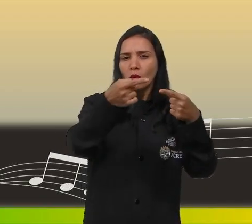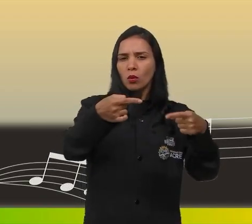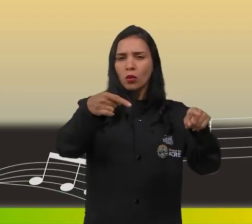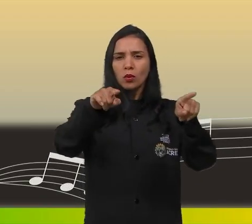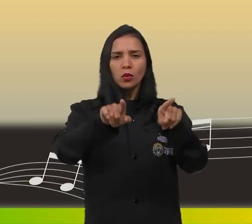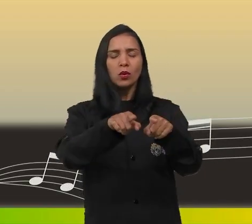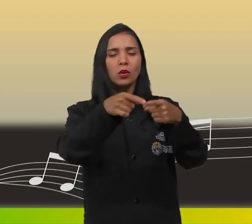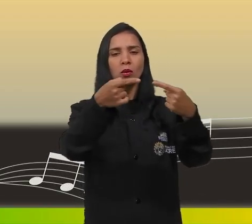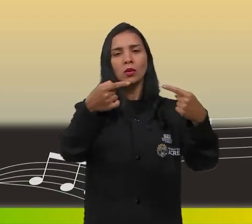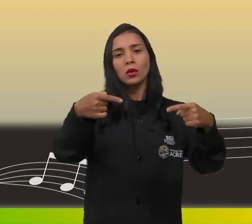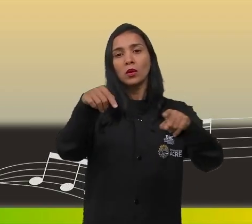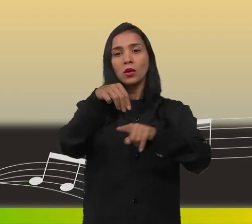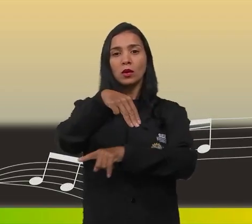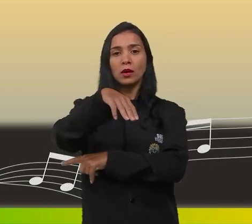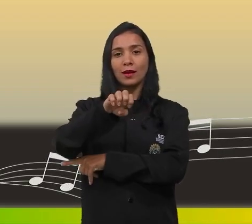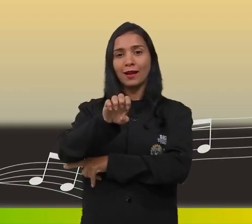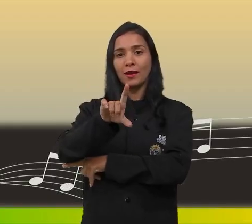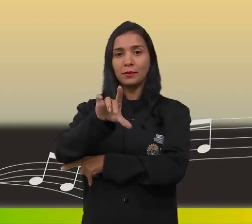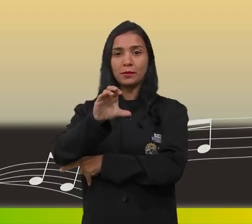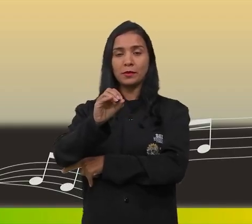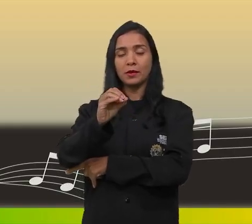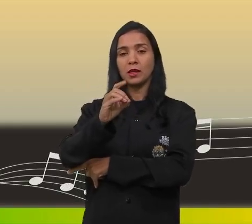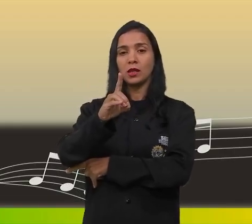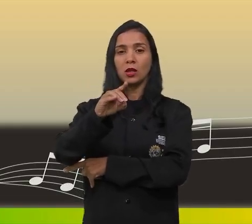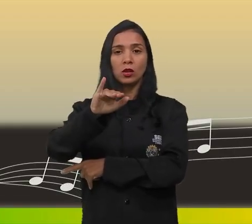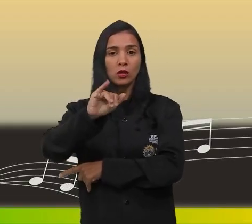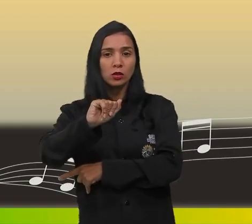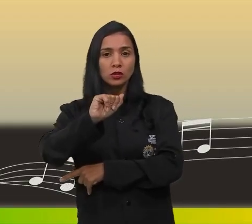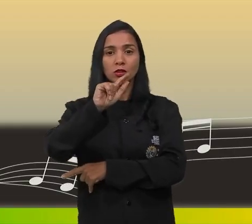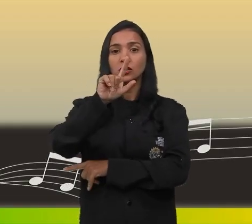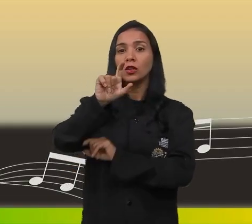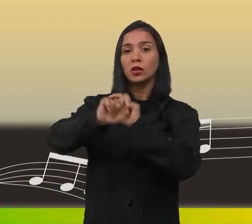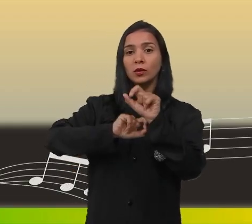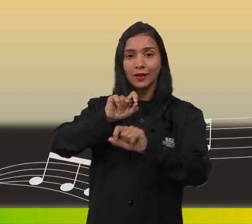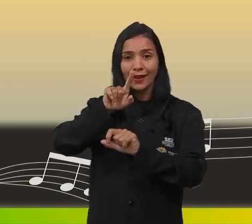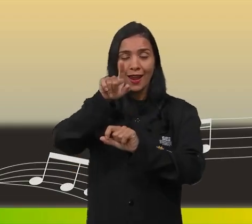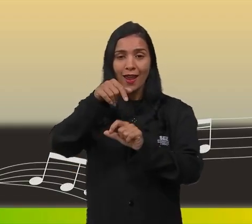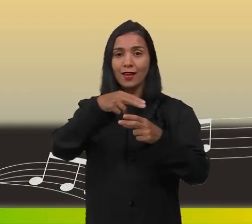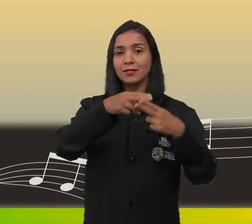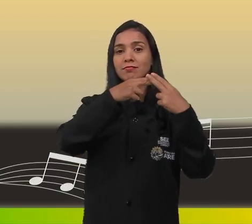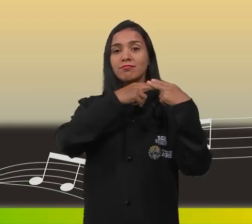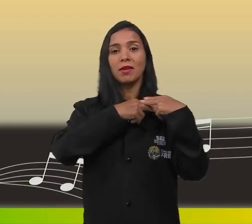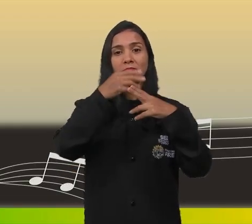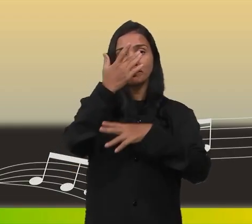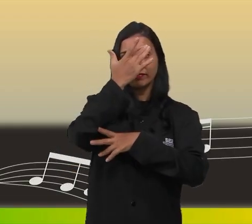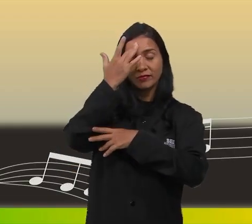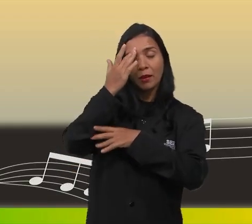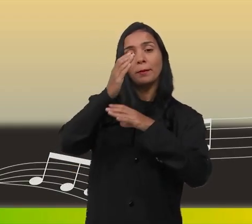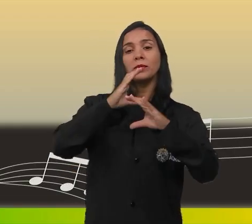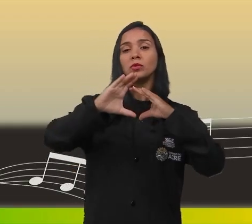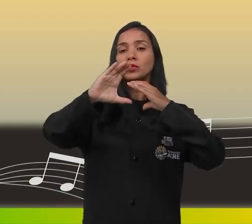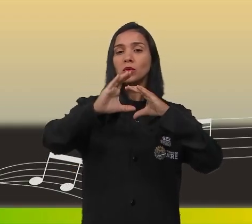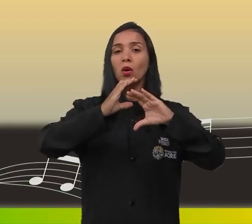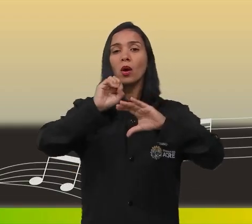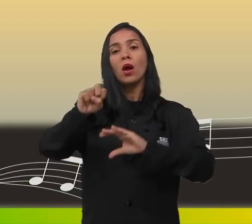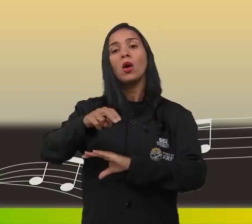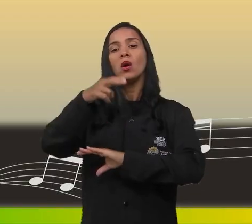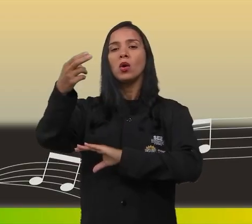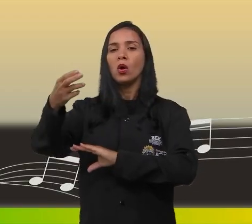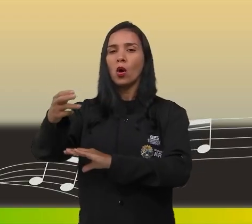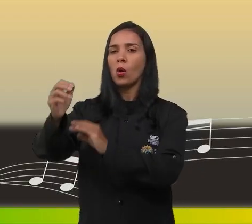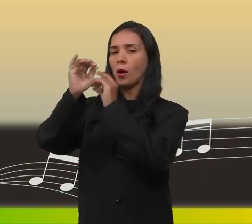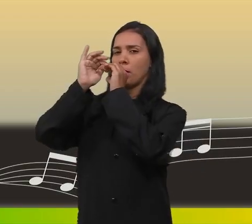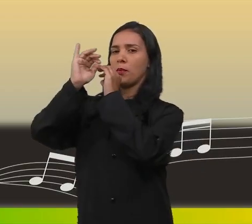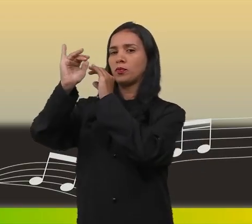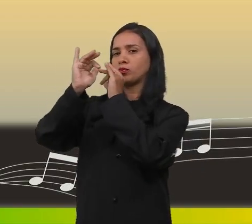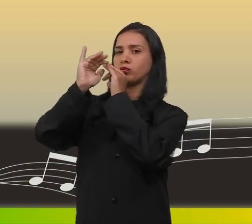destacada da música. É a parte que fica a cargo do cantor ou de um instrumento como sax ou de um solo de